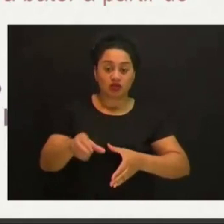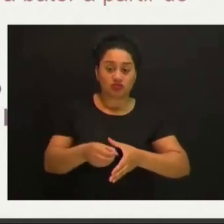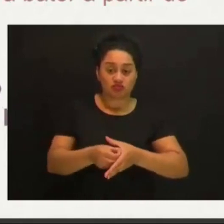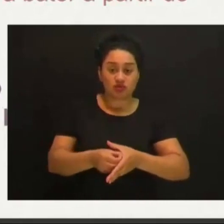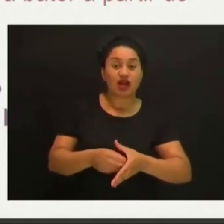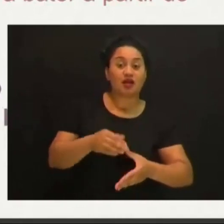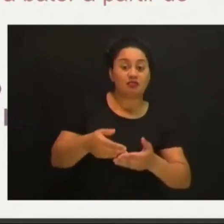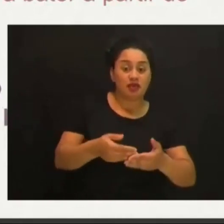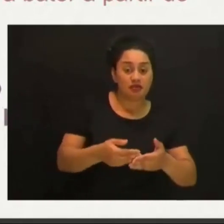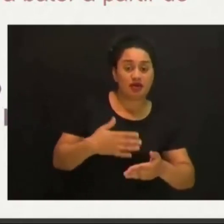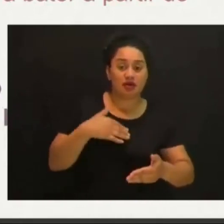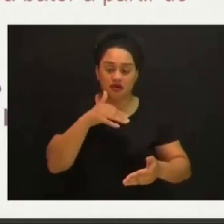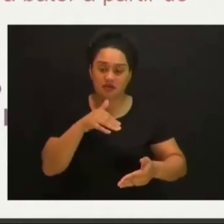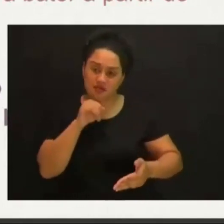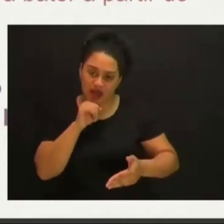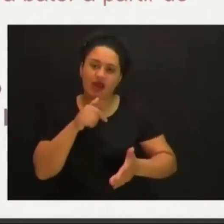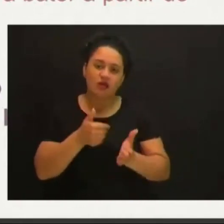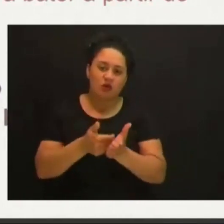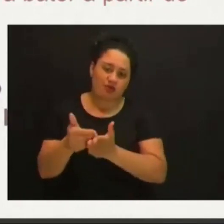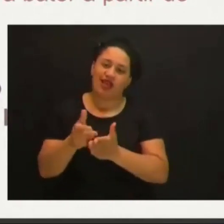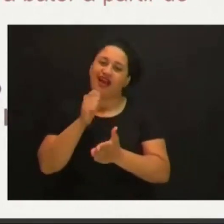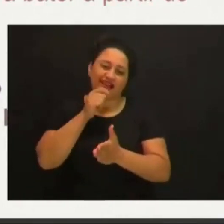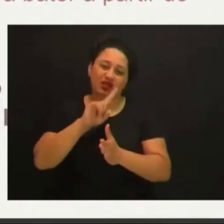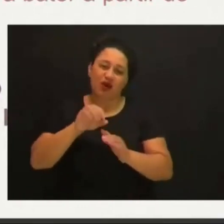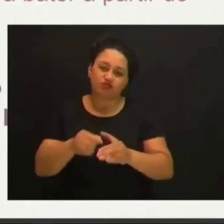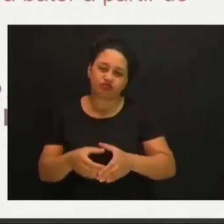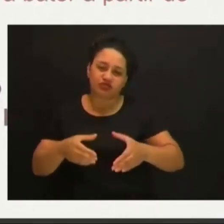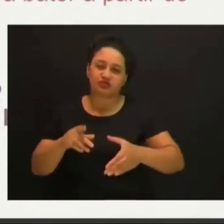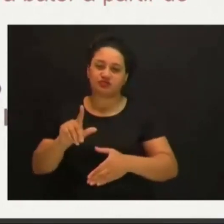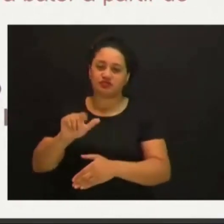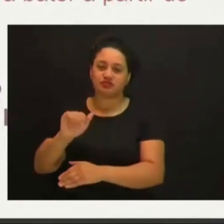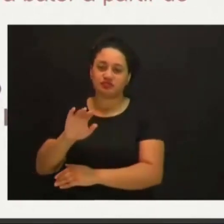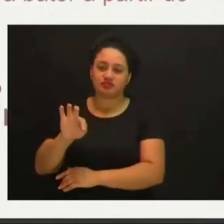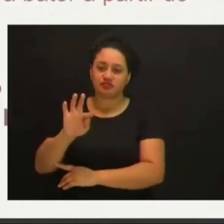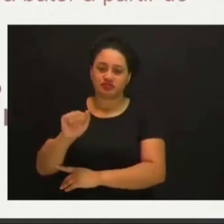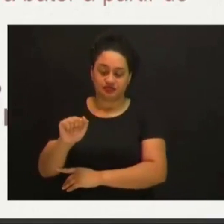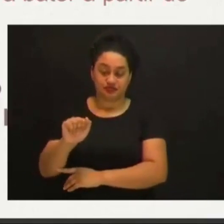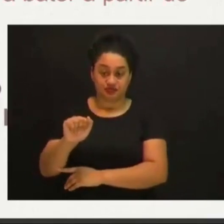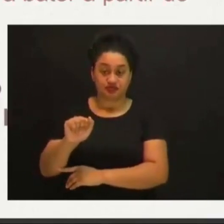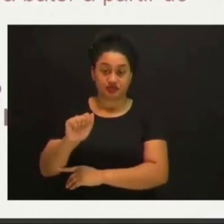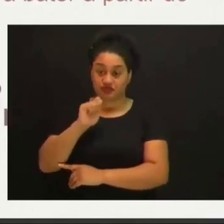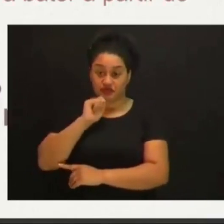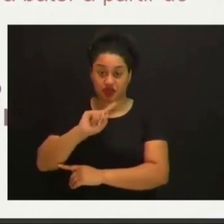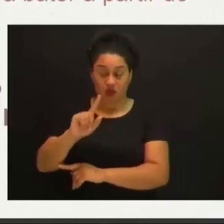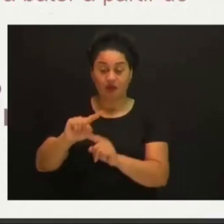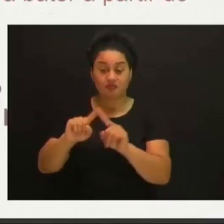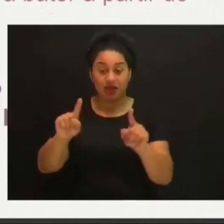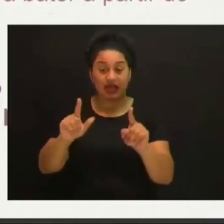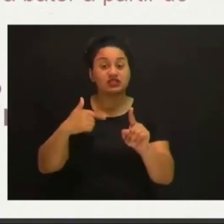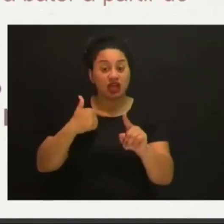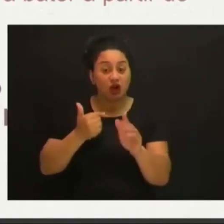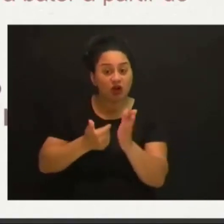né? Placenta inicial, ainda nem é uma placenta exatamente, mas aquilo que será um tecido placentário mãe já está